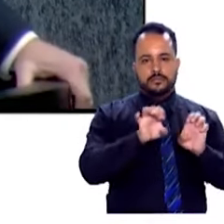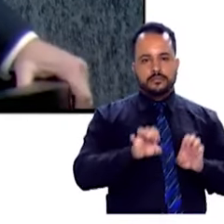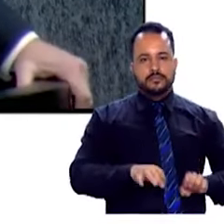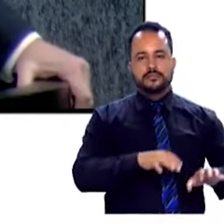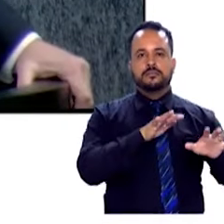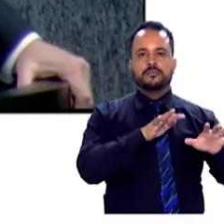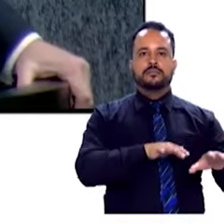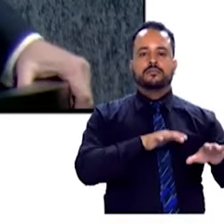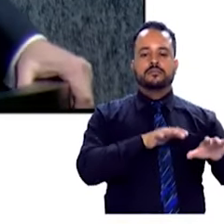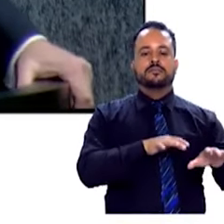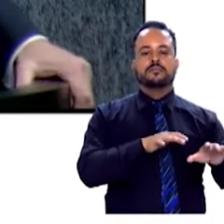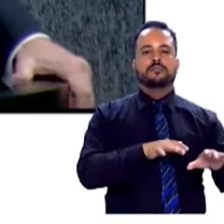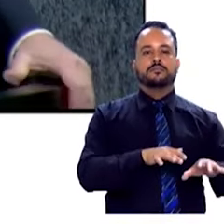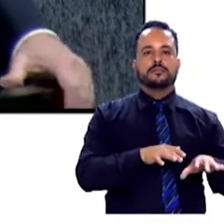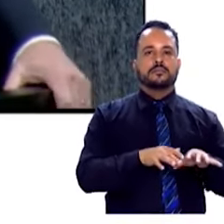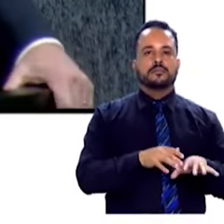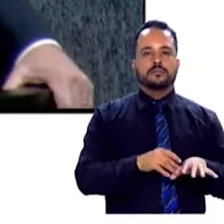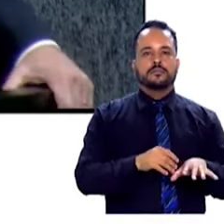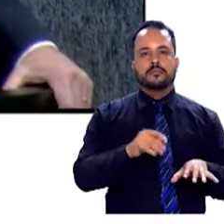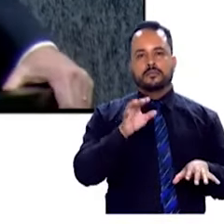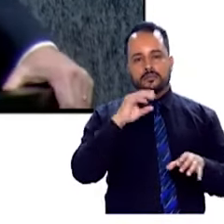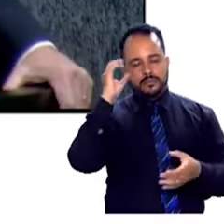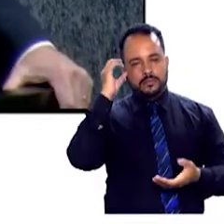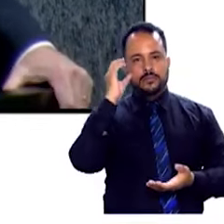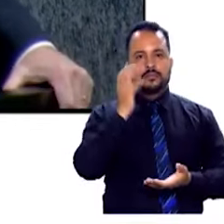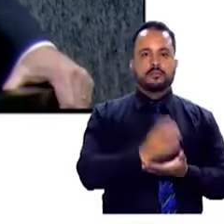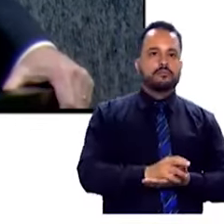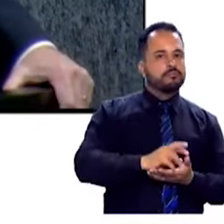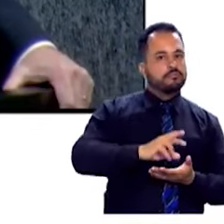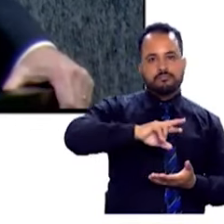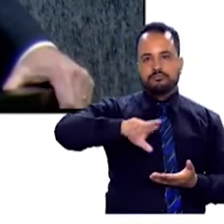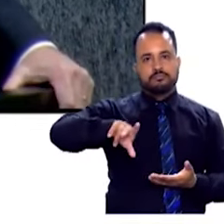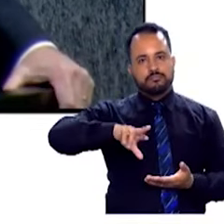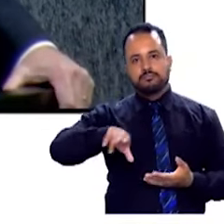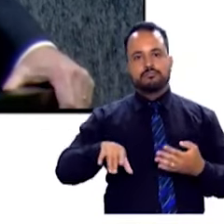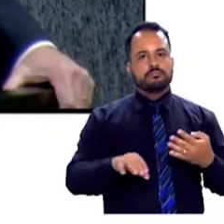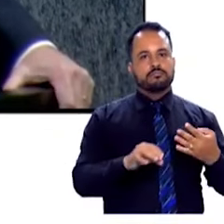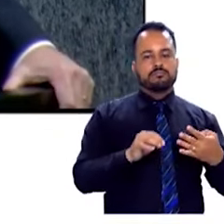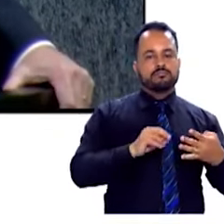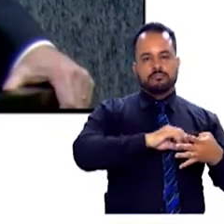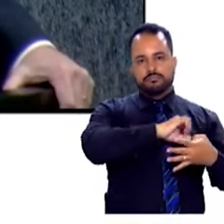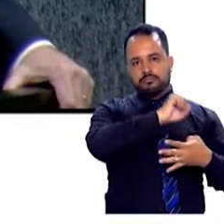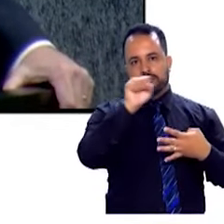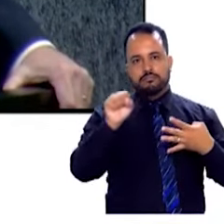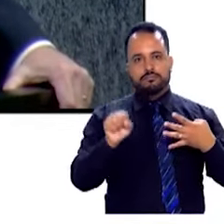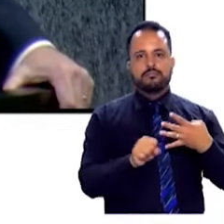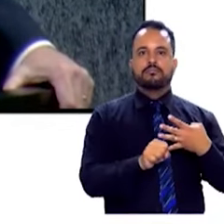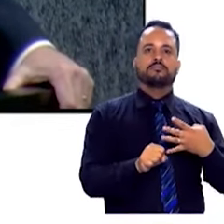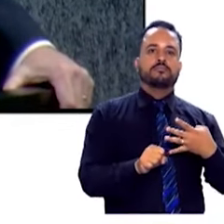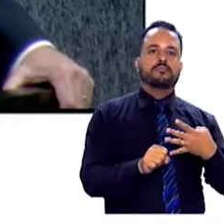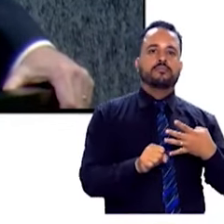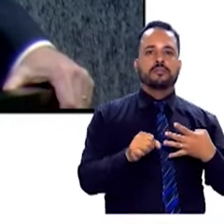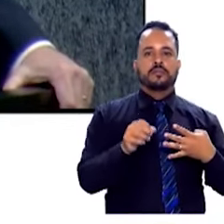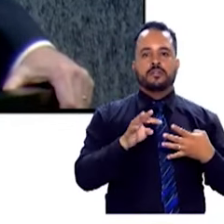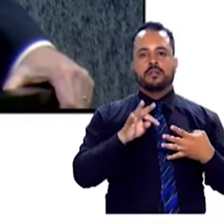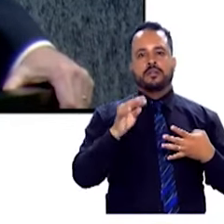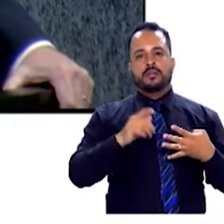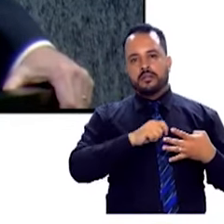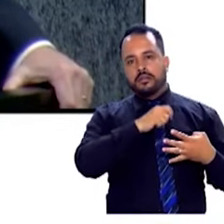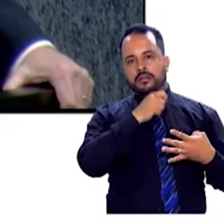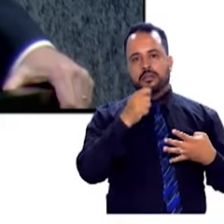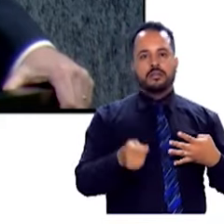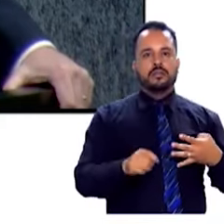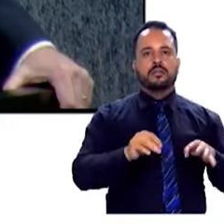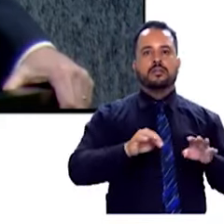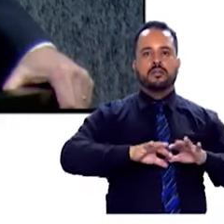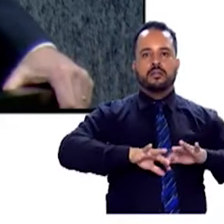não há declarações Gerais de teses não há súmulas ah h uma H um abstract da decisão Mas isso não é considerado vinculante